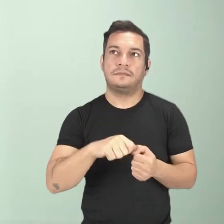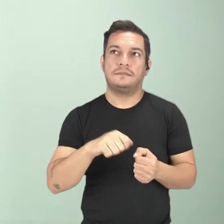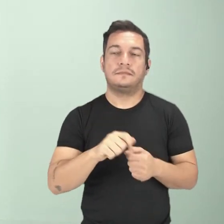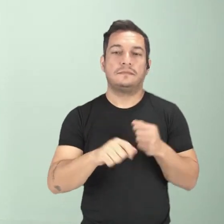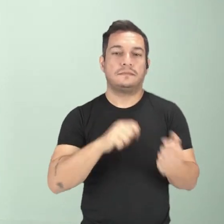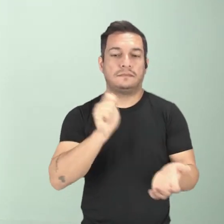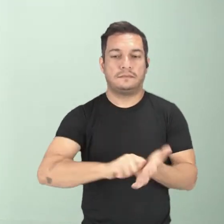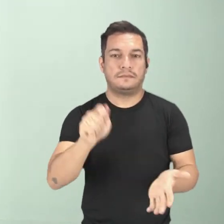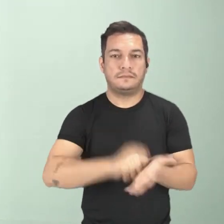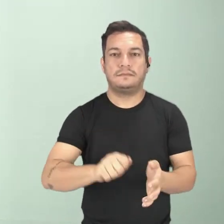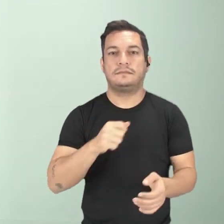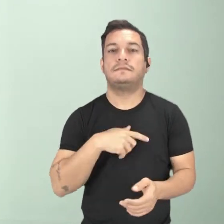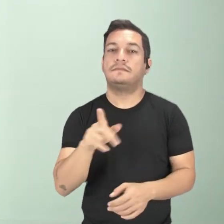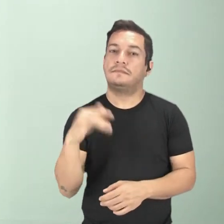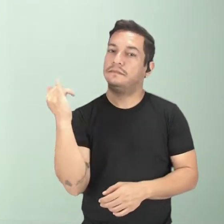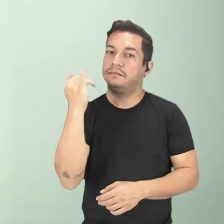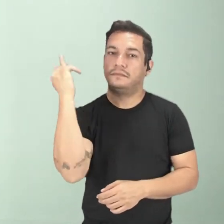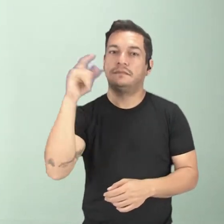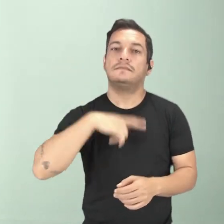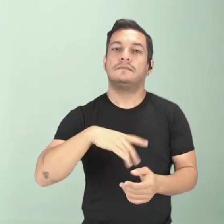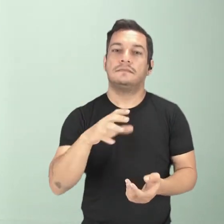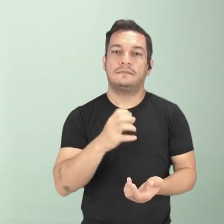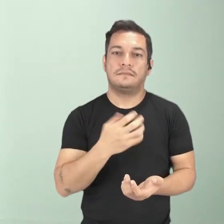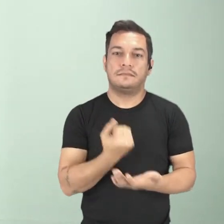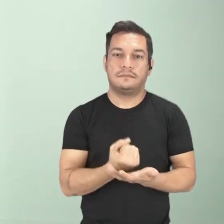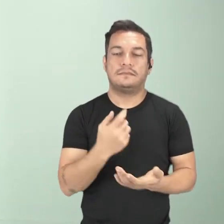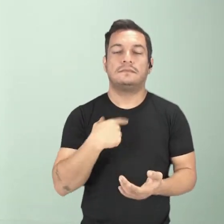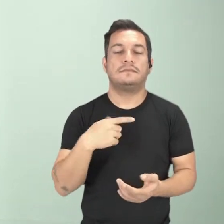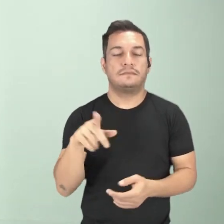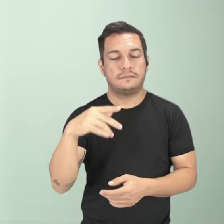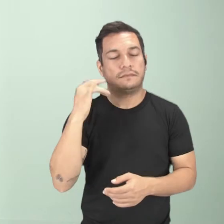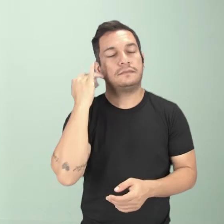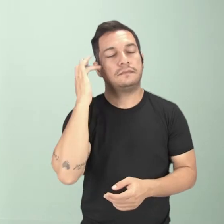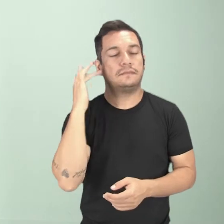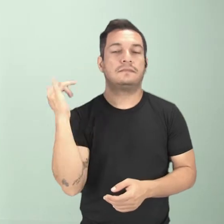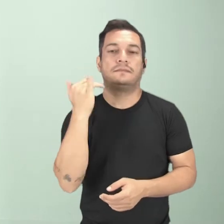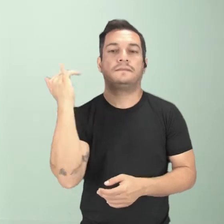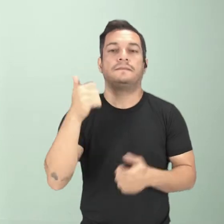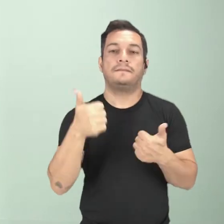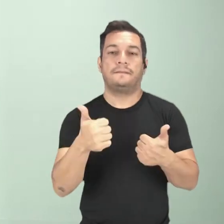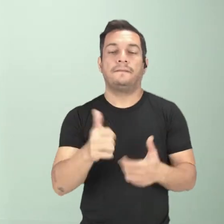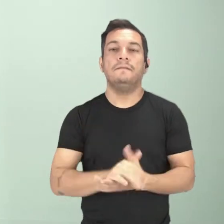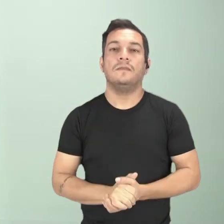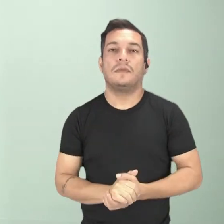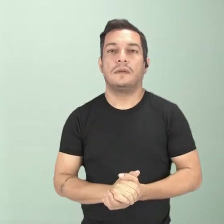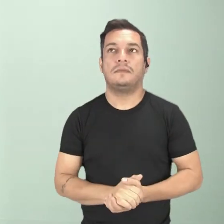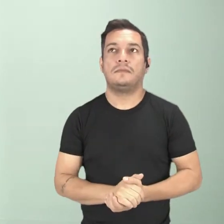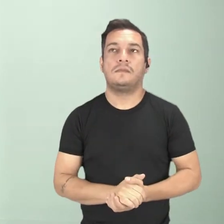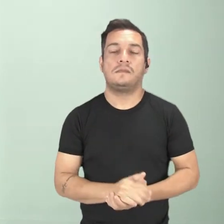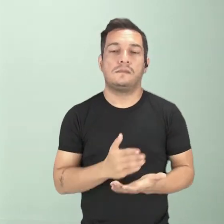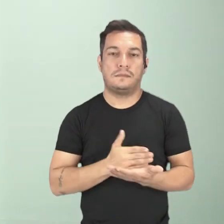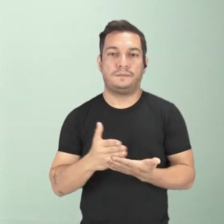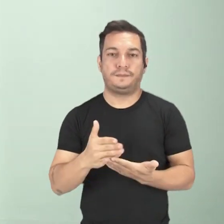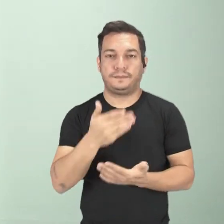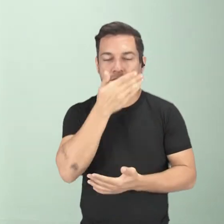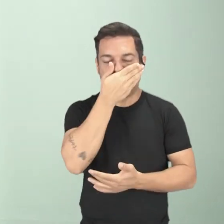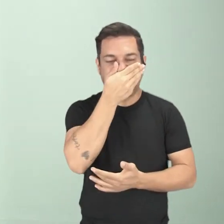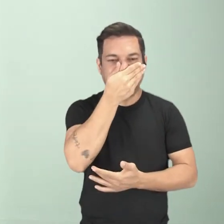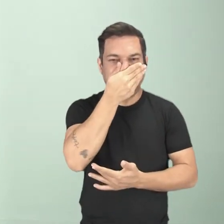sempre as anotações, observações que vocês acharem pertinentes, certo, pessoal? Então vamos